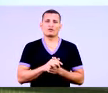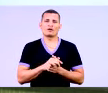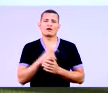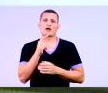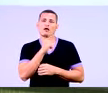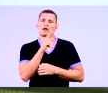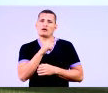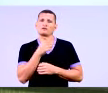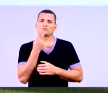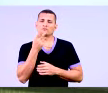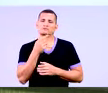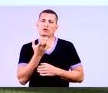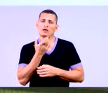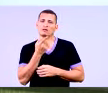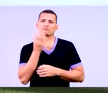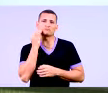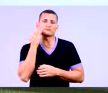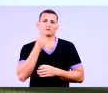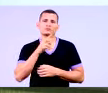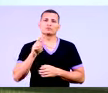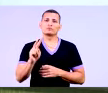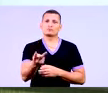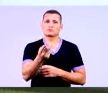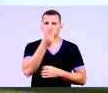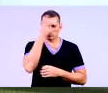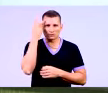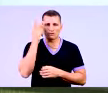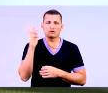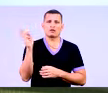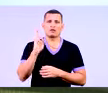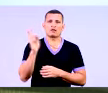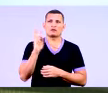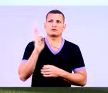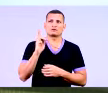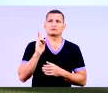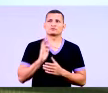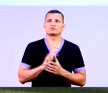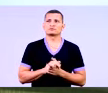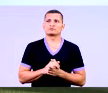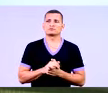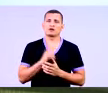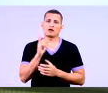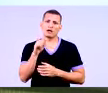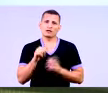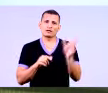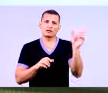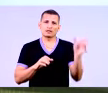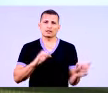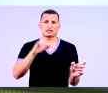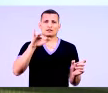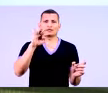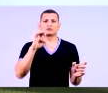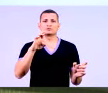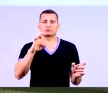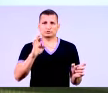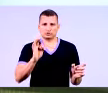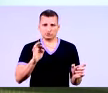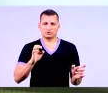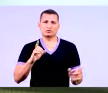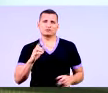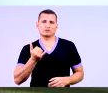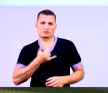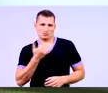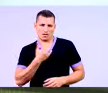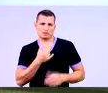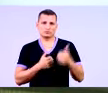bem esse bom eu quero saber dessas duas mil pessoas quem são os meus clientes com idade entre 18 e